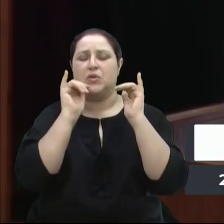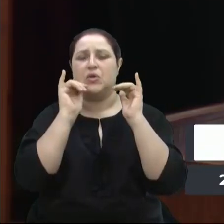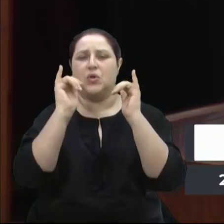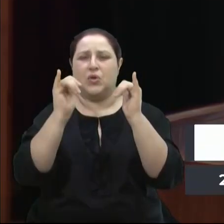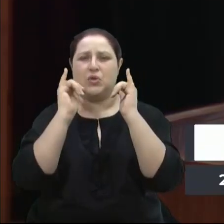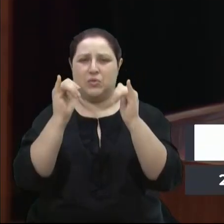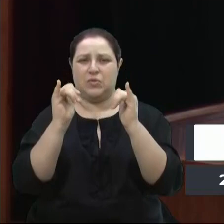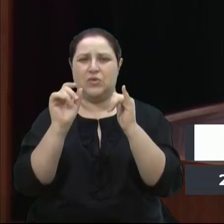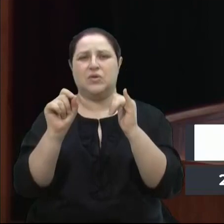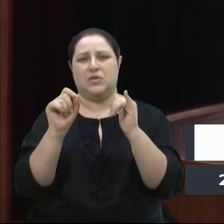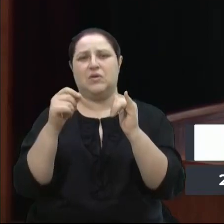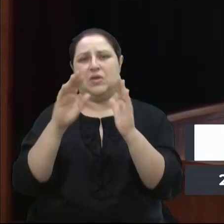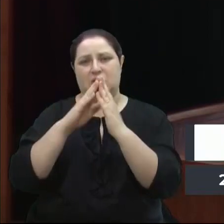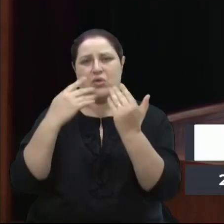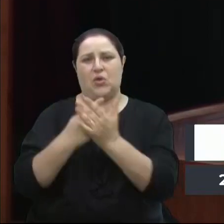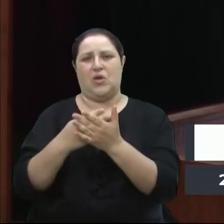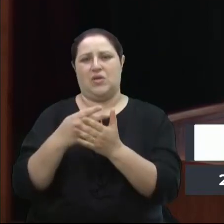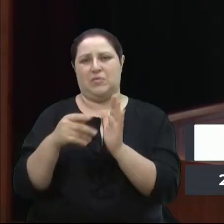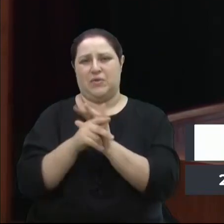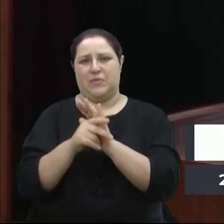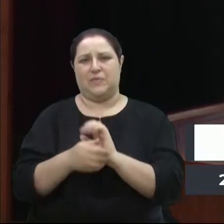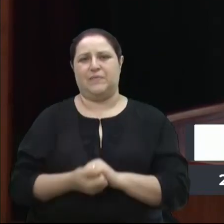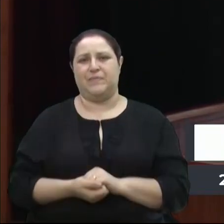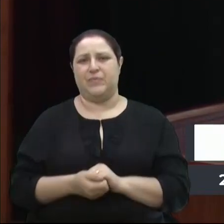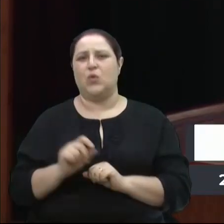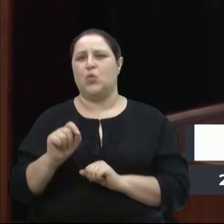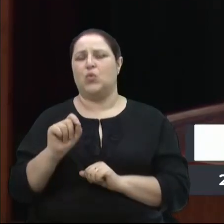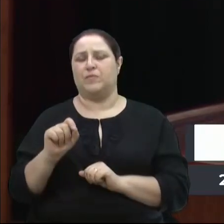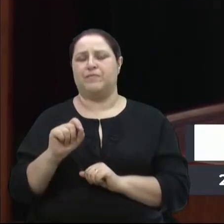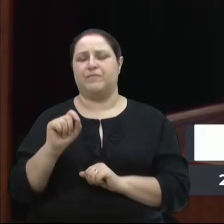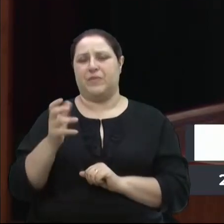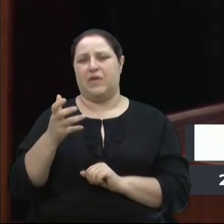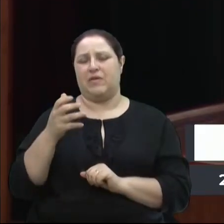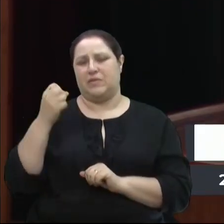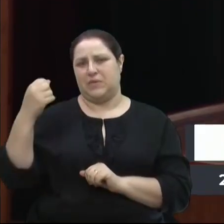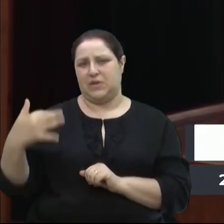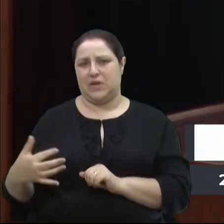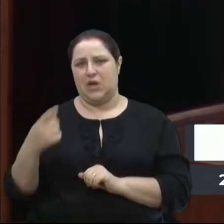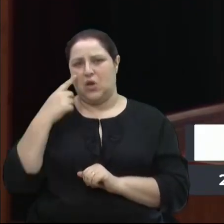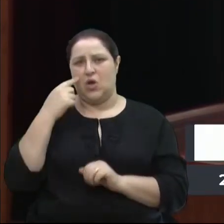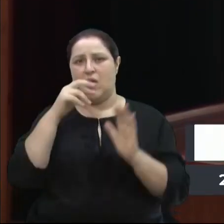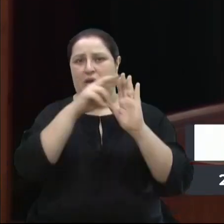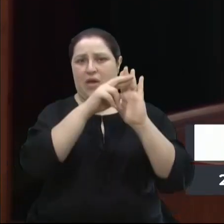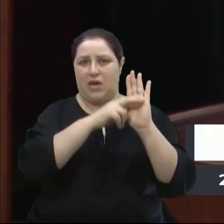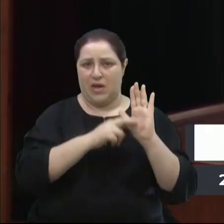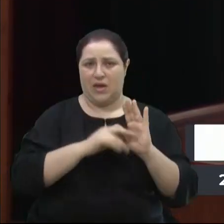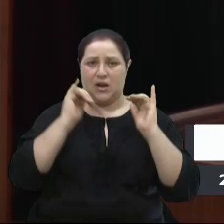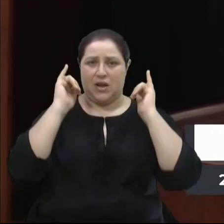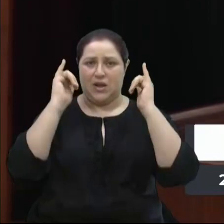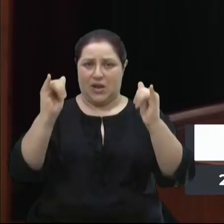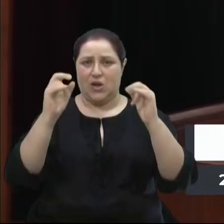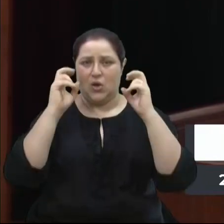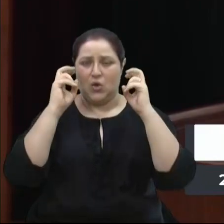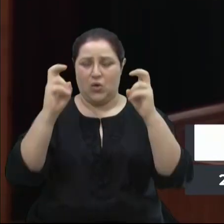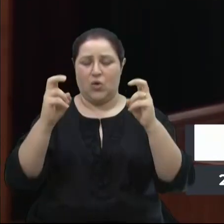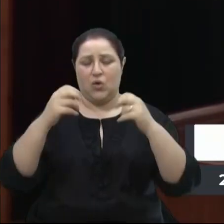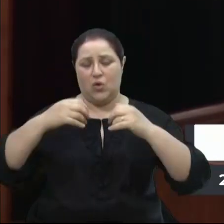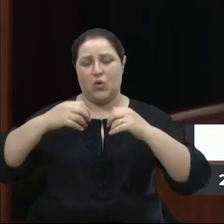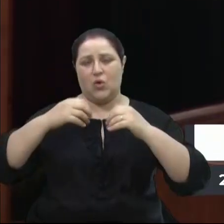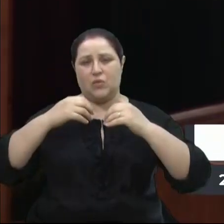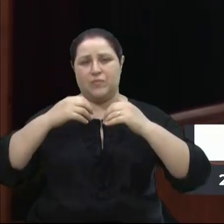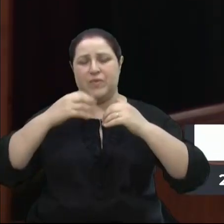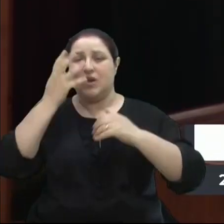Aonde é que eu estou querendo chegar? A questão é a seguinte, o critério do transporte escolar diz claramente que só pode ser